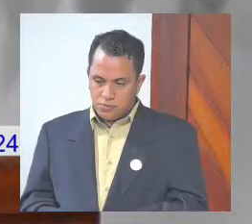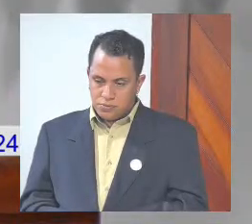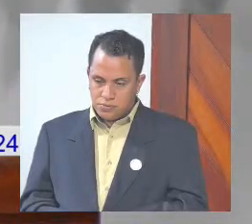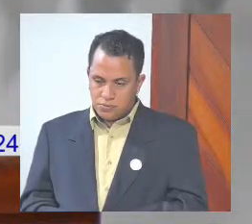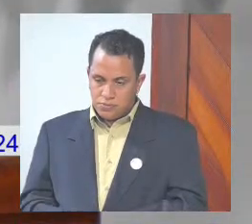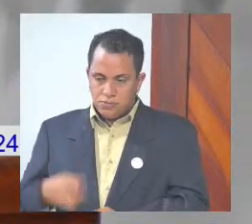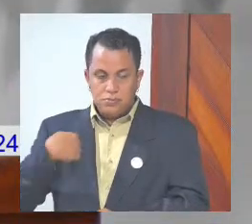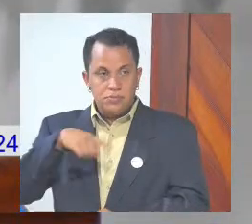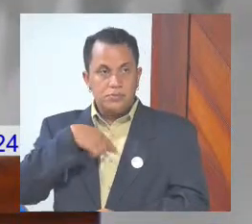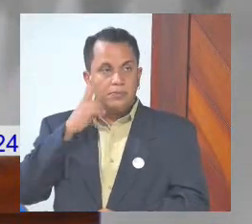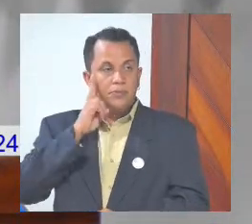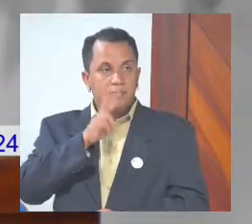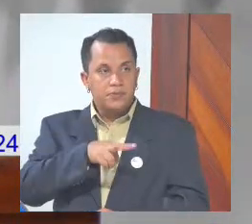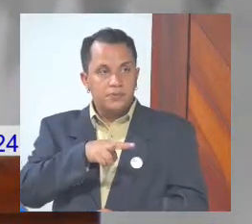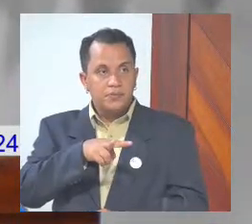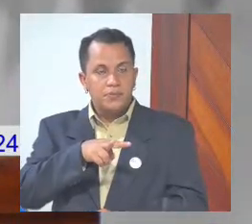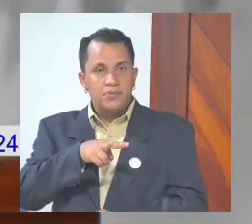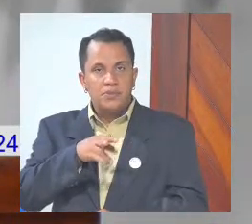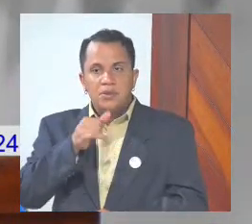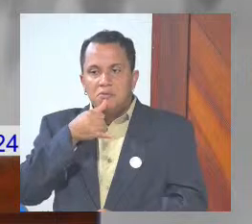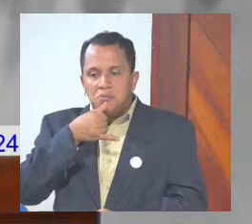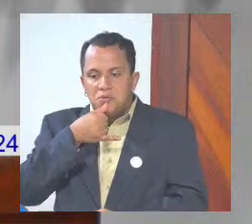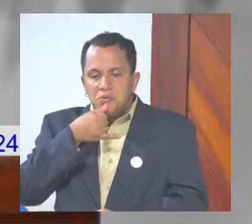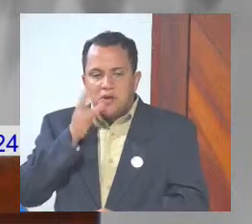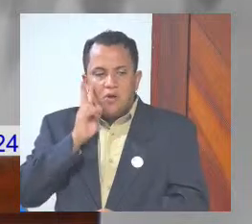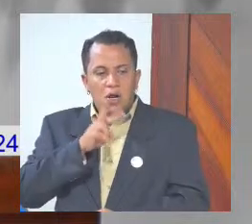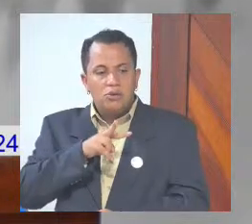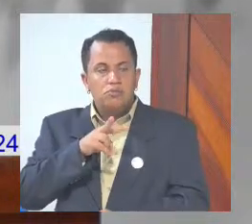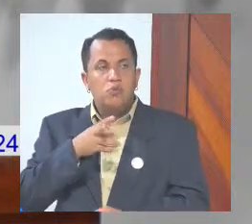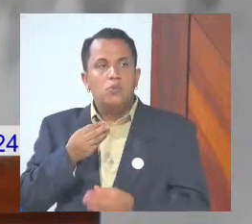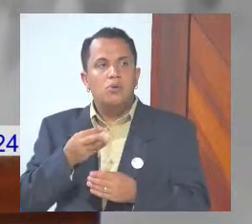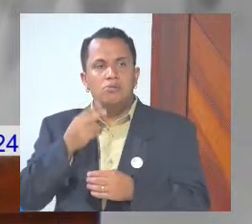A gente vê isso com muita tristeza,